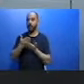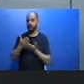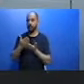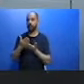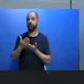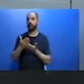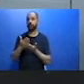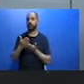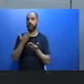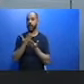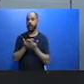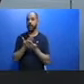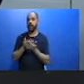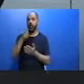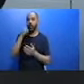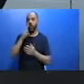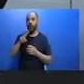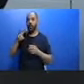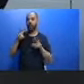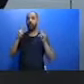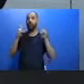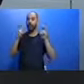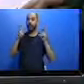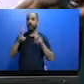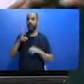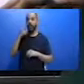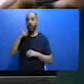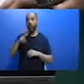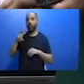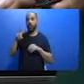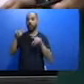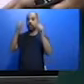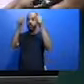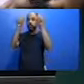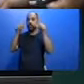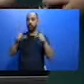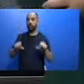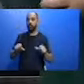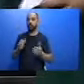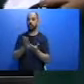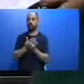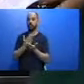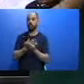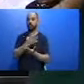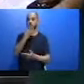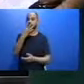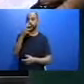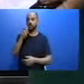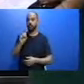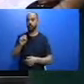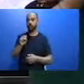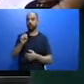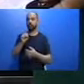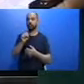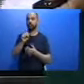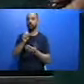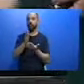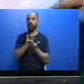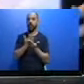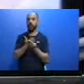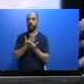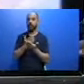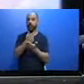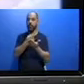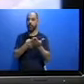olha o cartaz na página 48 na nossa cochila você já deve